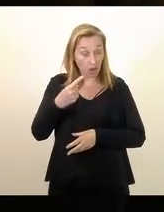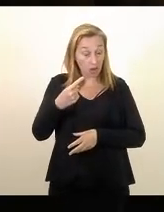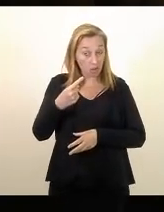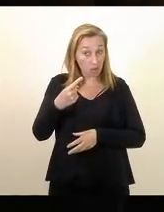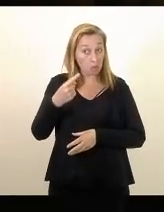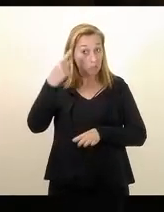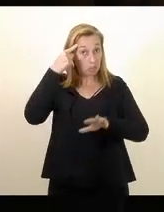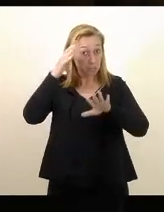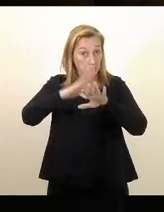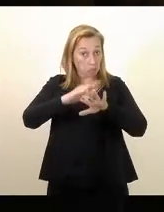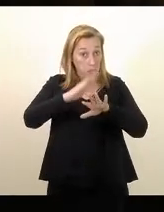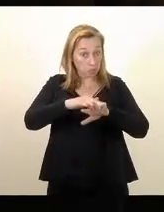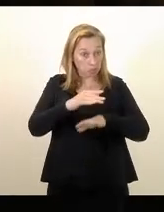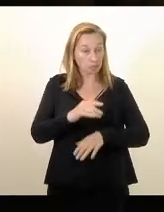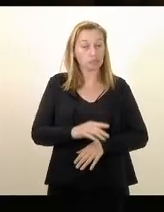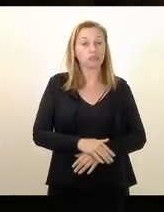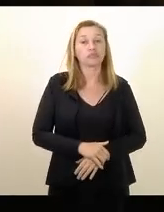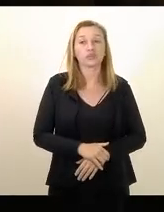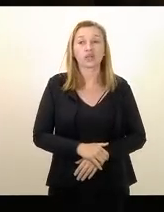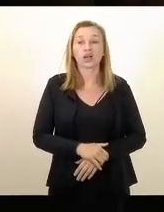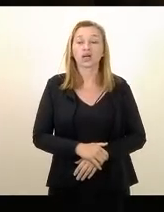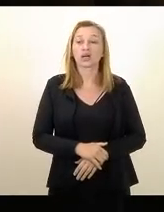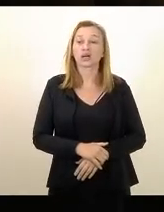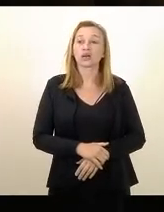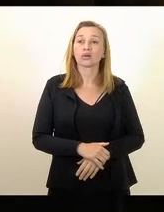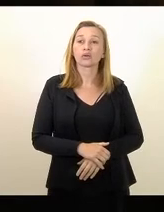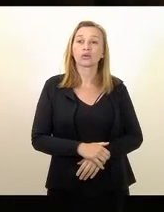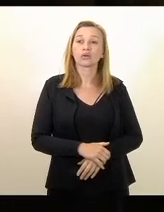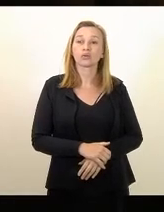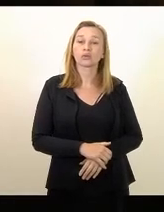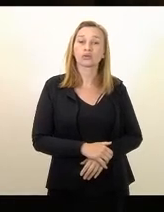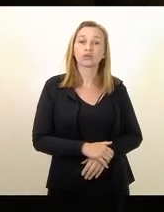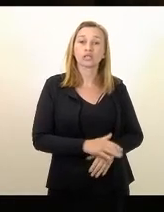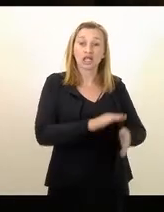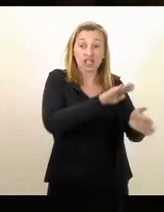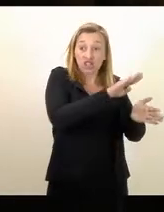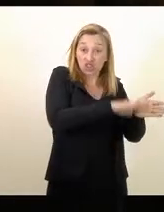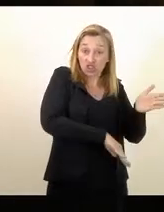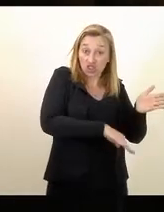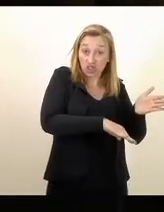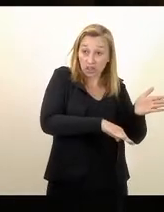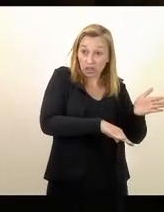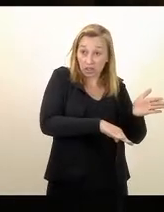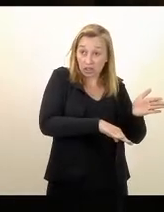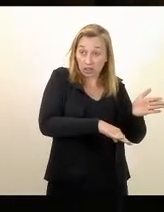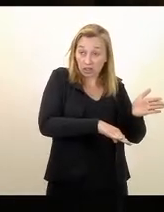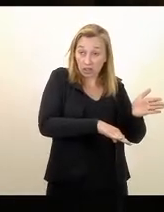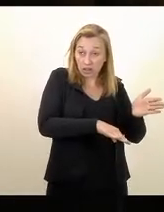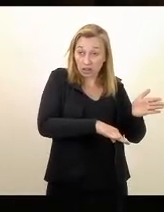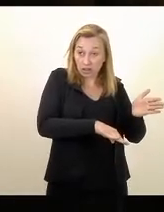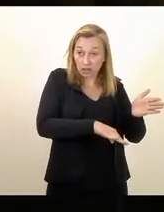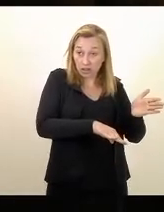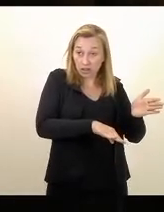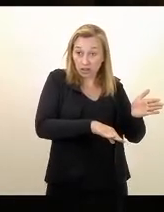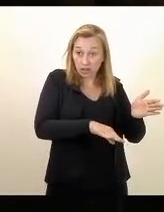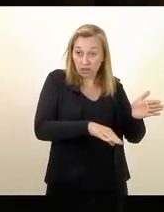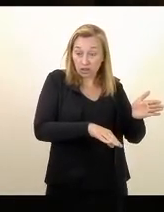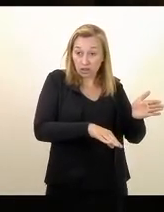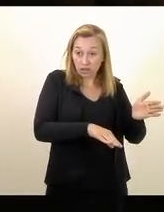desse personagem a que tira sua subsistência da força de seus braços